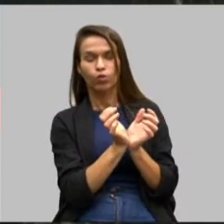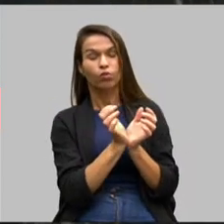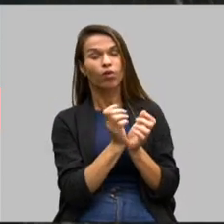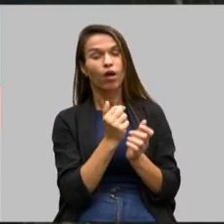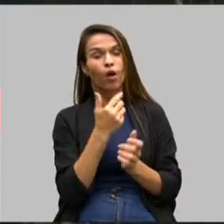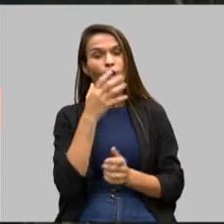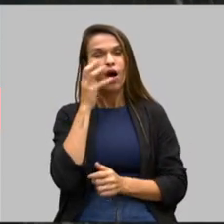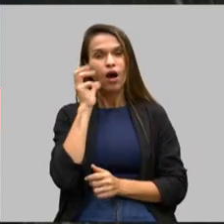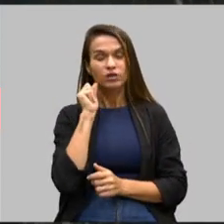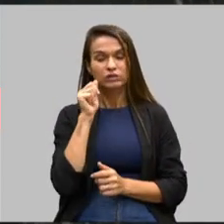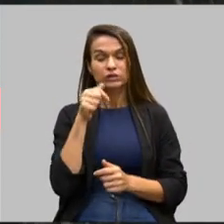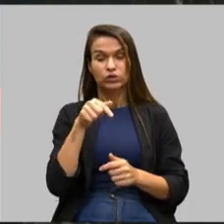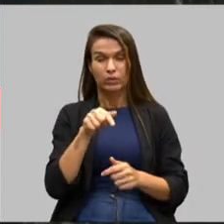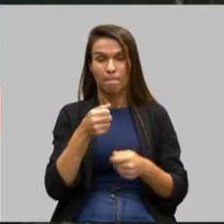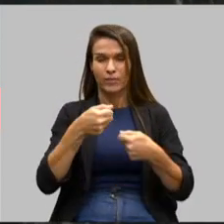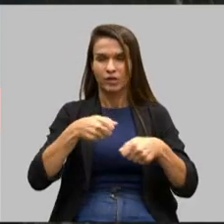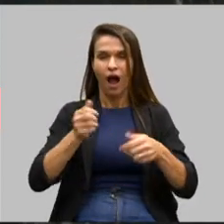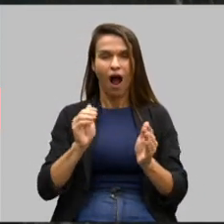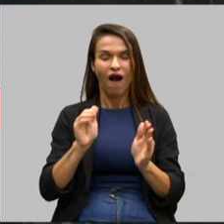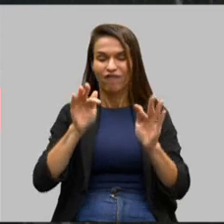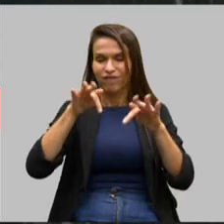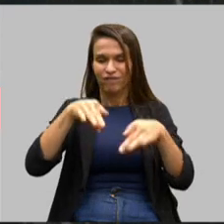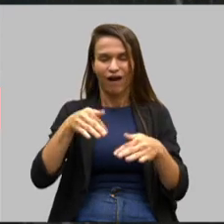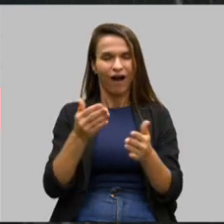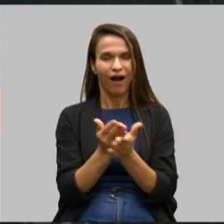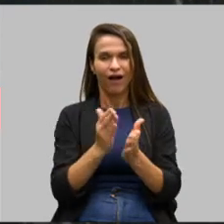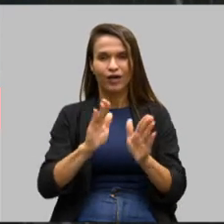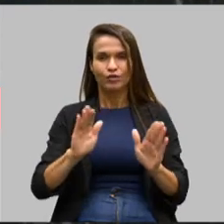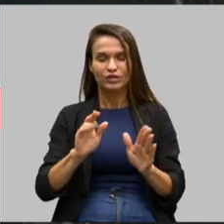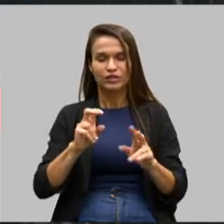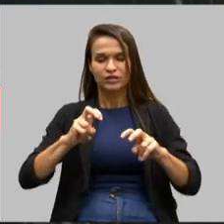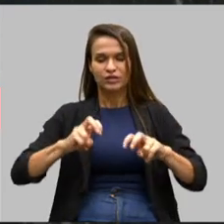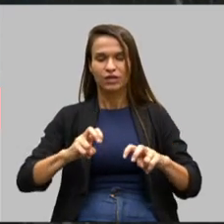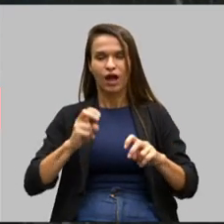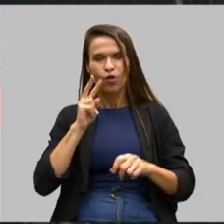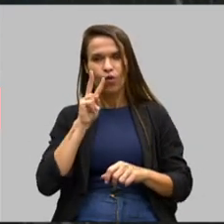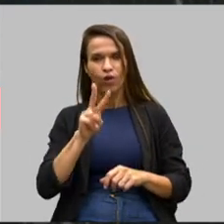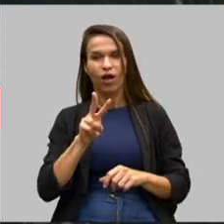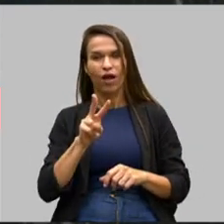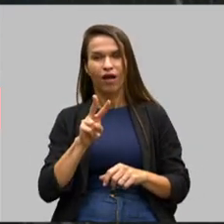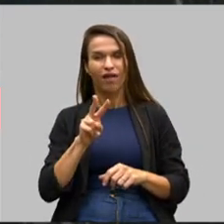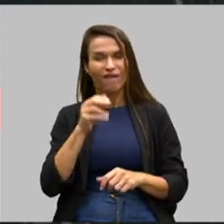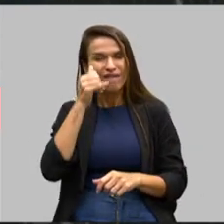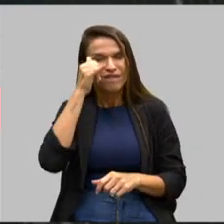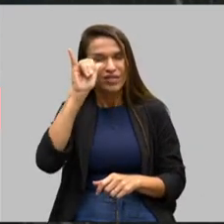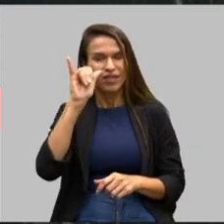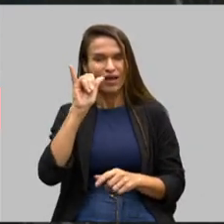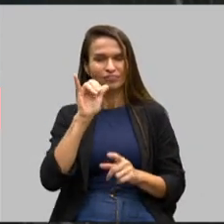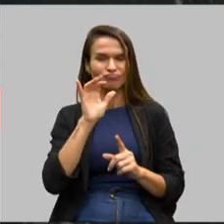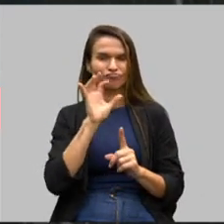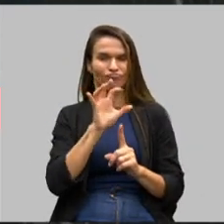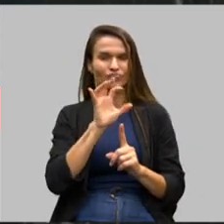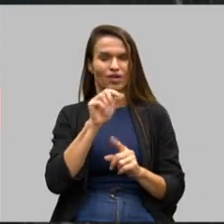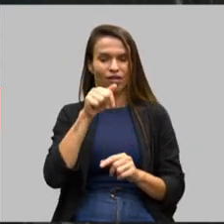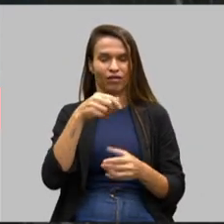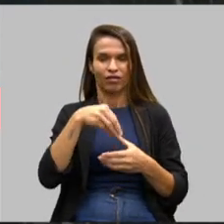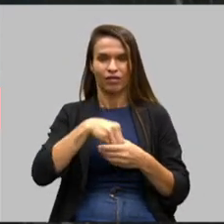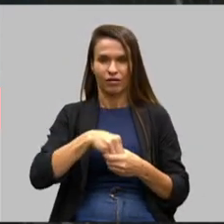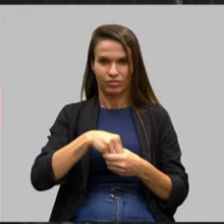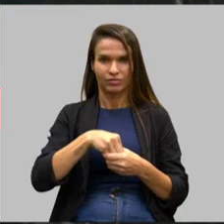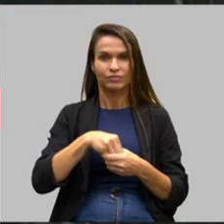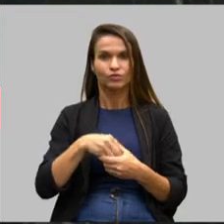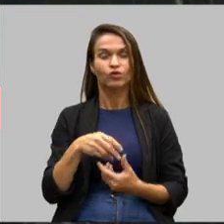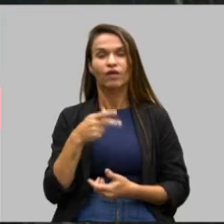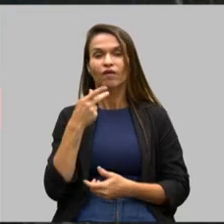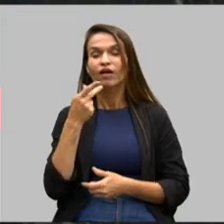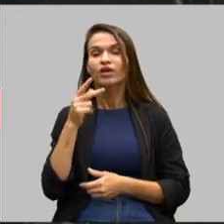isso tem que acabar. Temos que sentar, olhar e não deixar tanta interferência aqui dentro. Estava falando com o Tito, quando